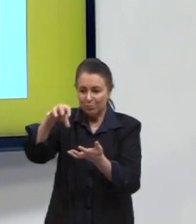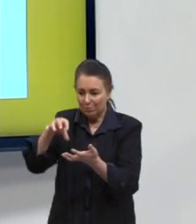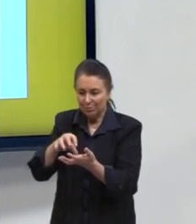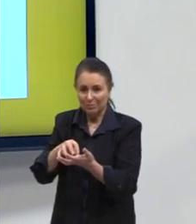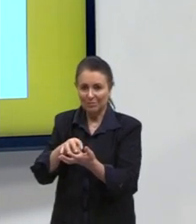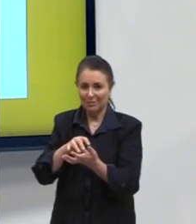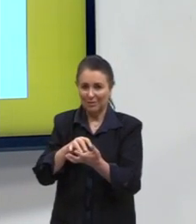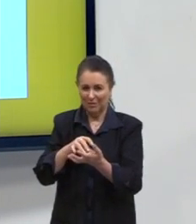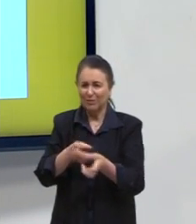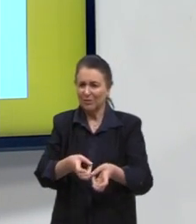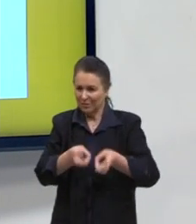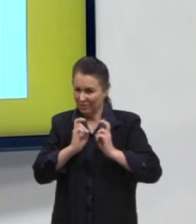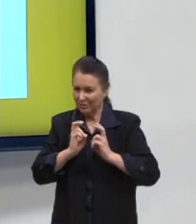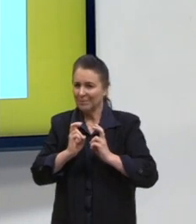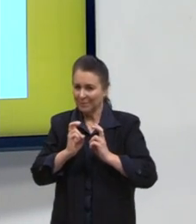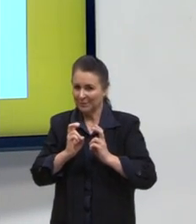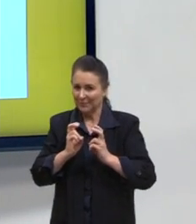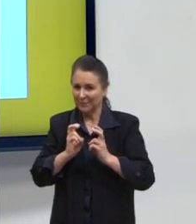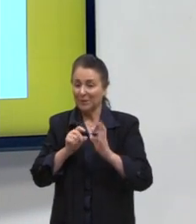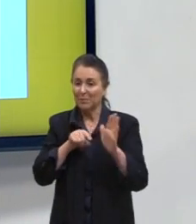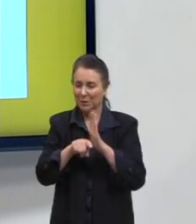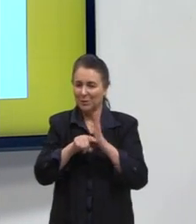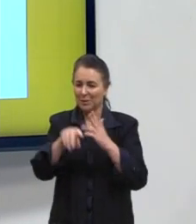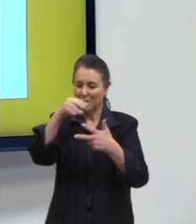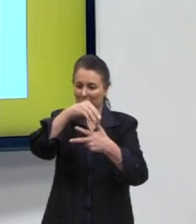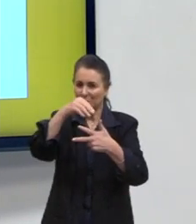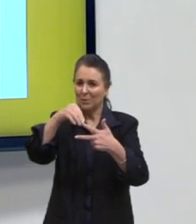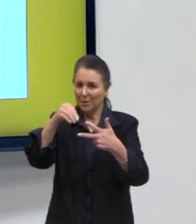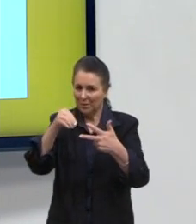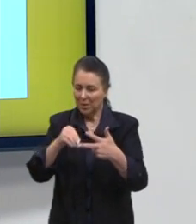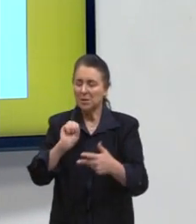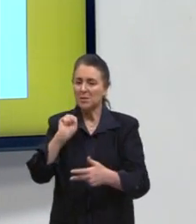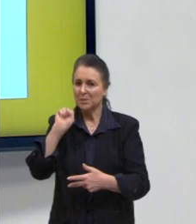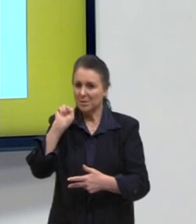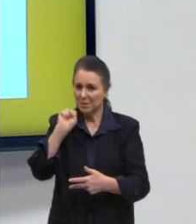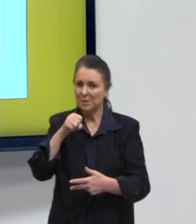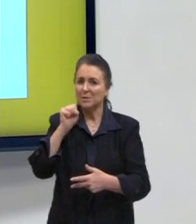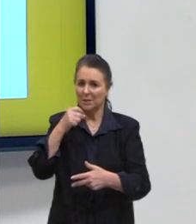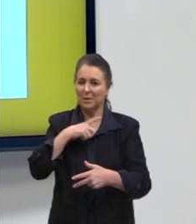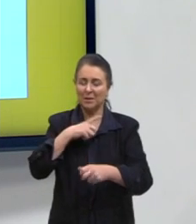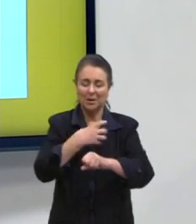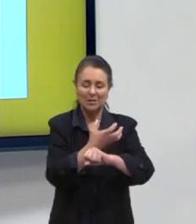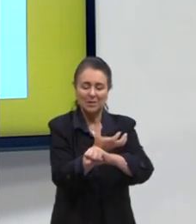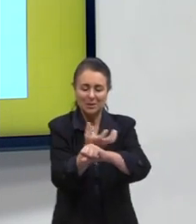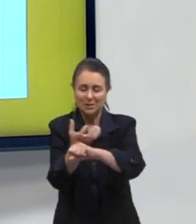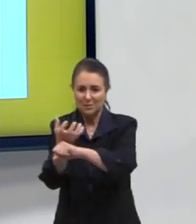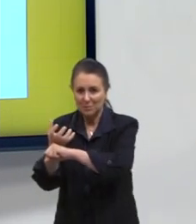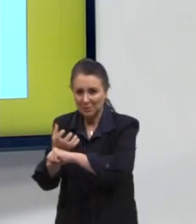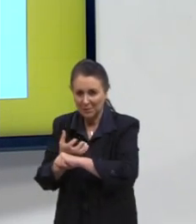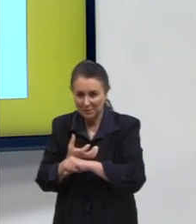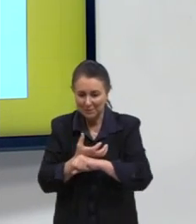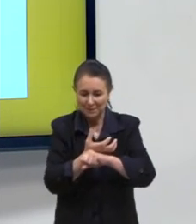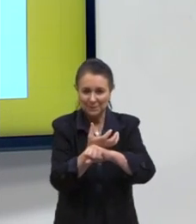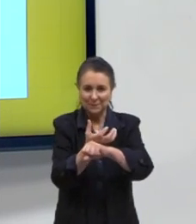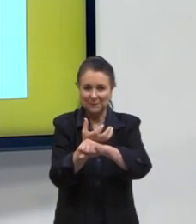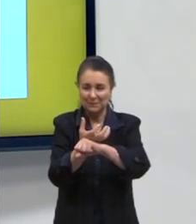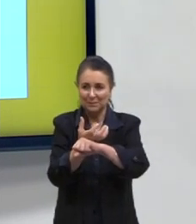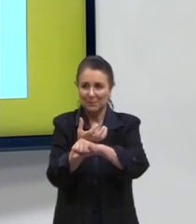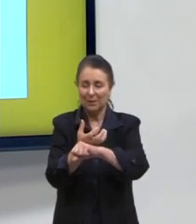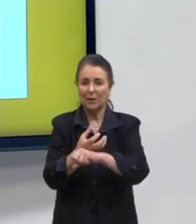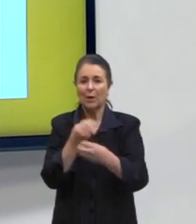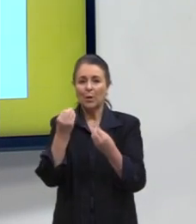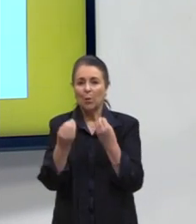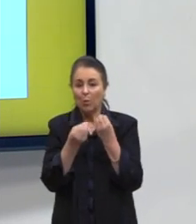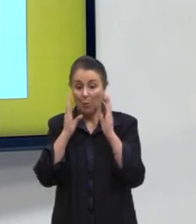já devem ter percebido isso que as questões do Enem cada vez mais elas trazem essas essa interdisciplinaridade como